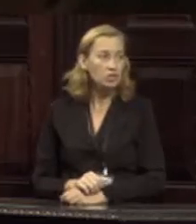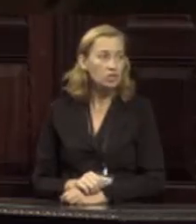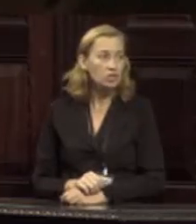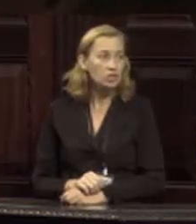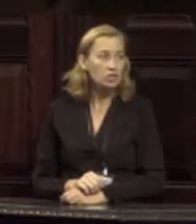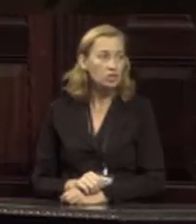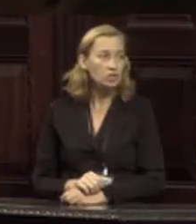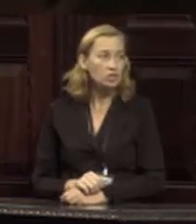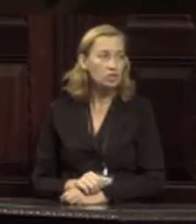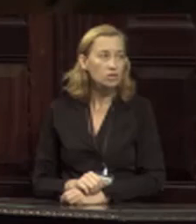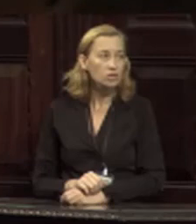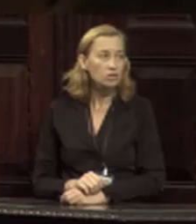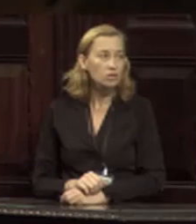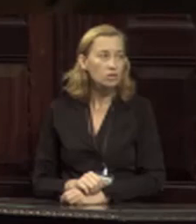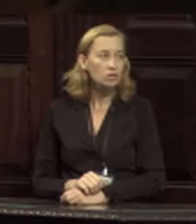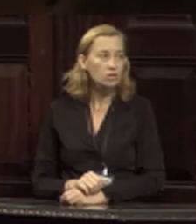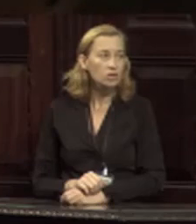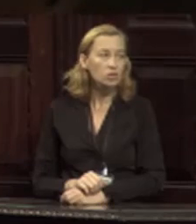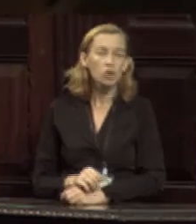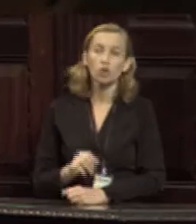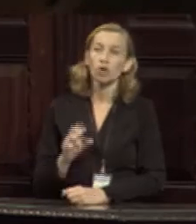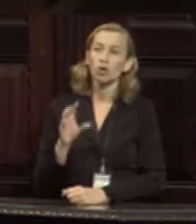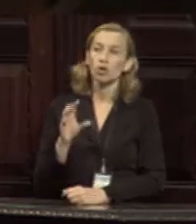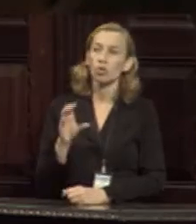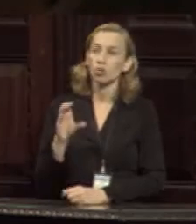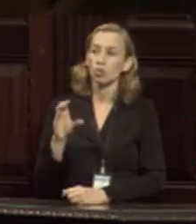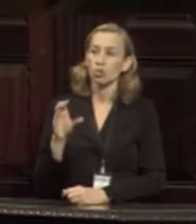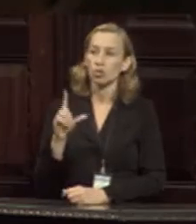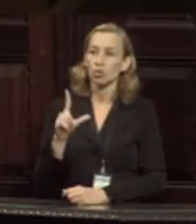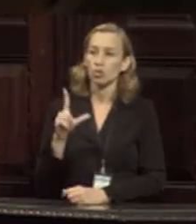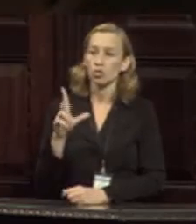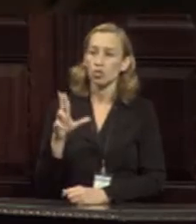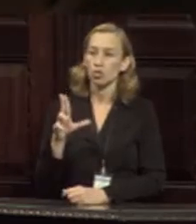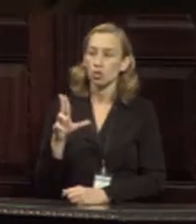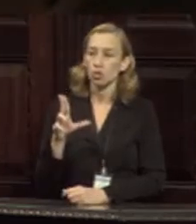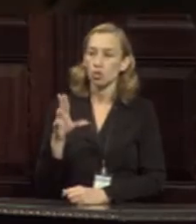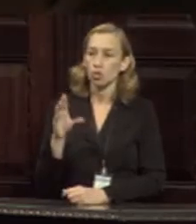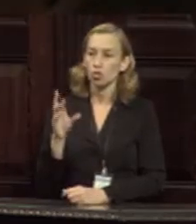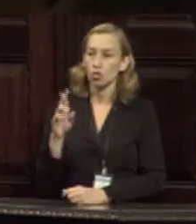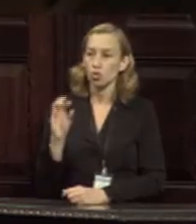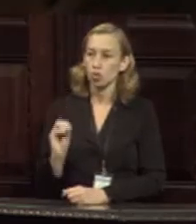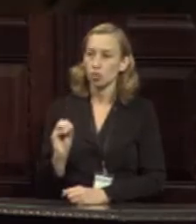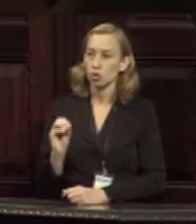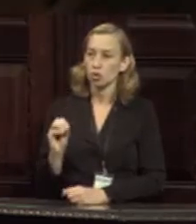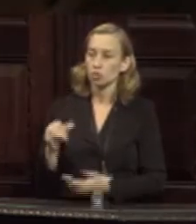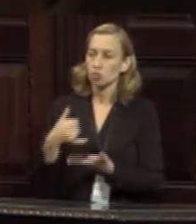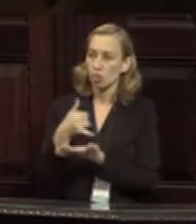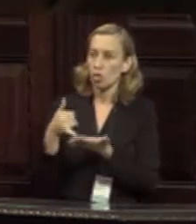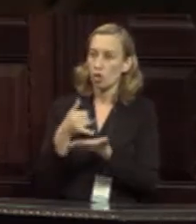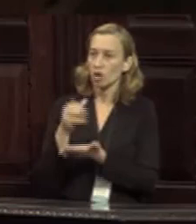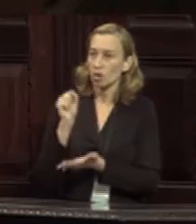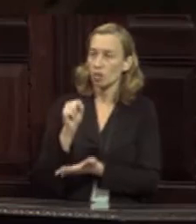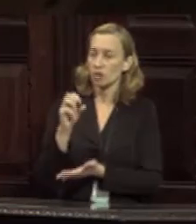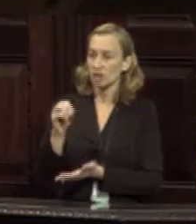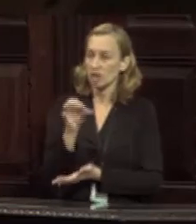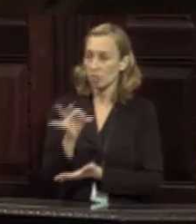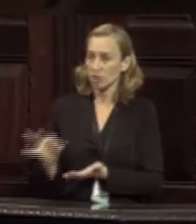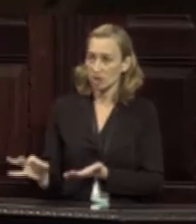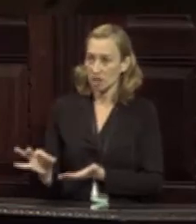lucro óleo foi de 80%, tudo que foi produzido,